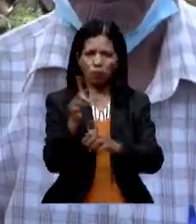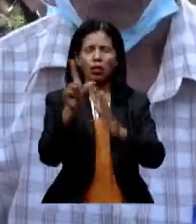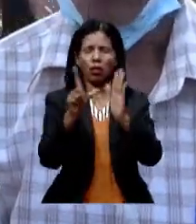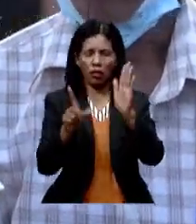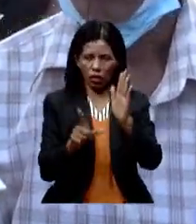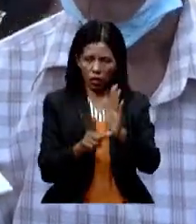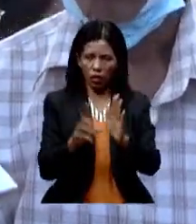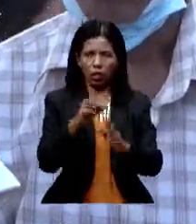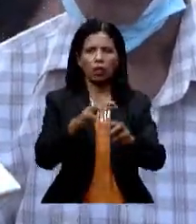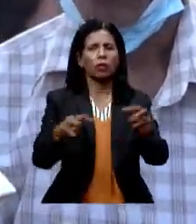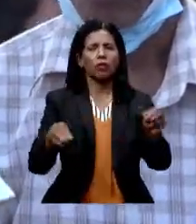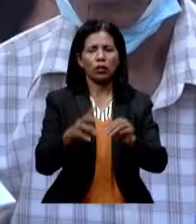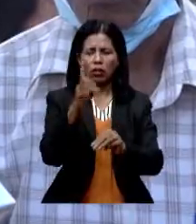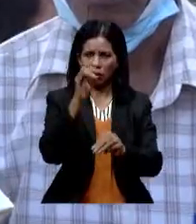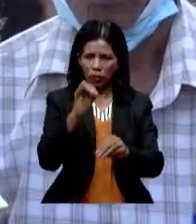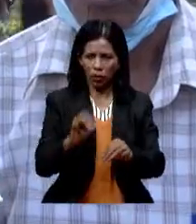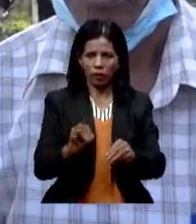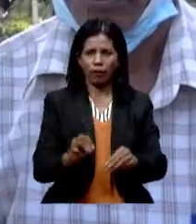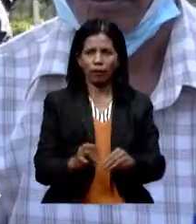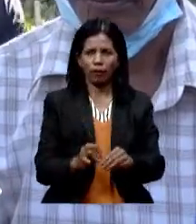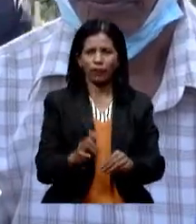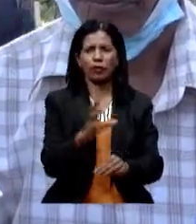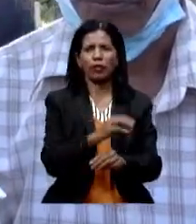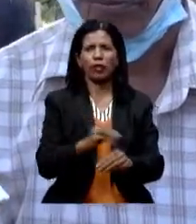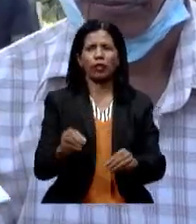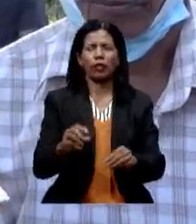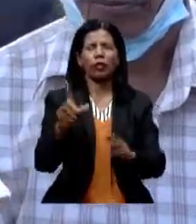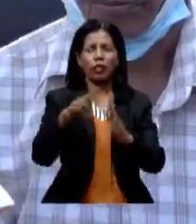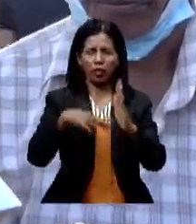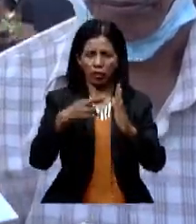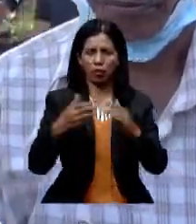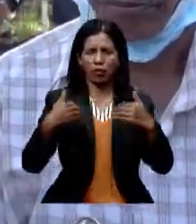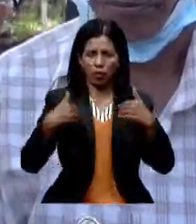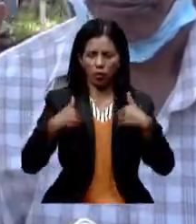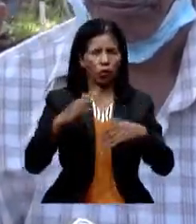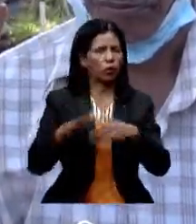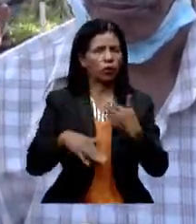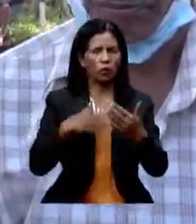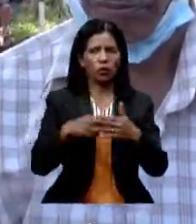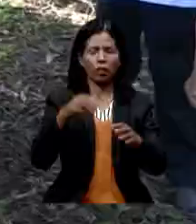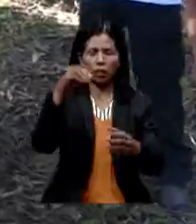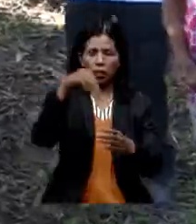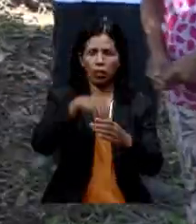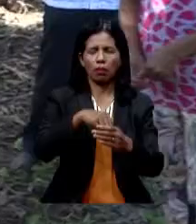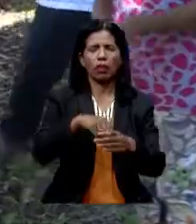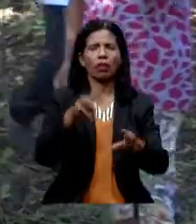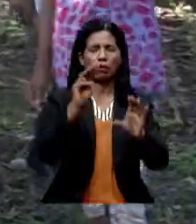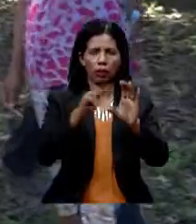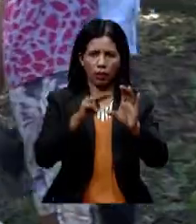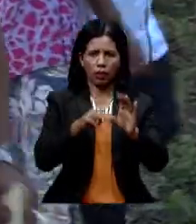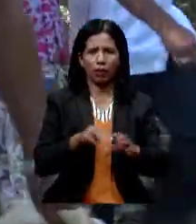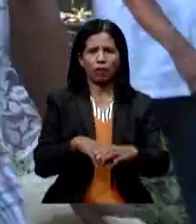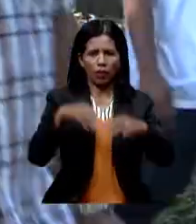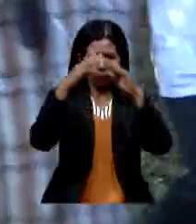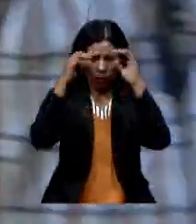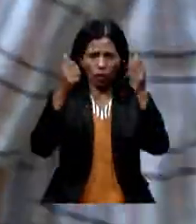mercado né, o município de linha. Ninha regras no mesmo aqui. Para todo tem que estar mais em mercado. No Nemos,